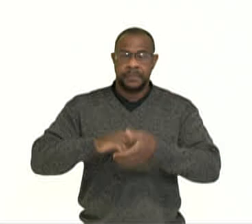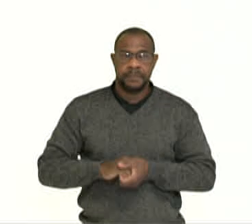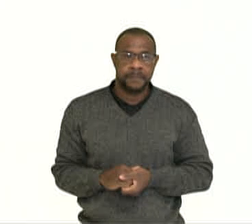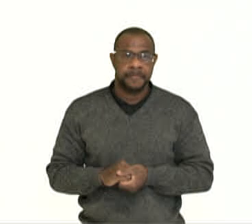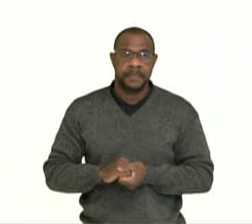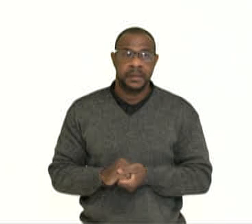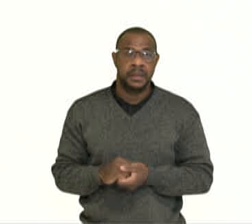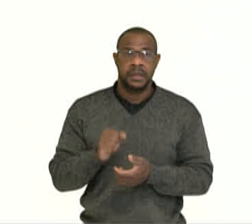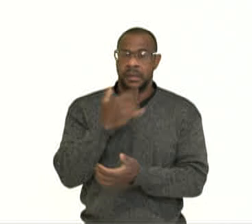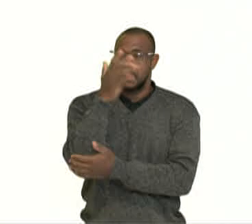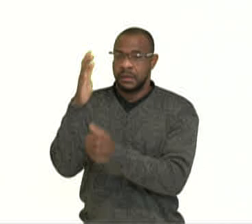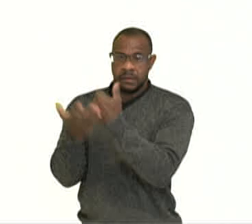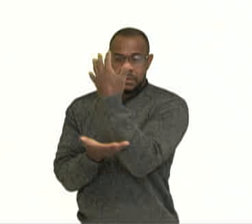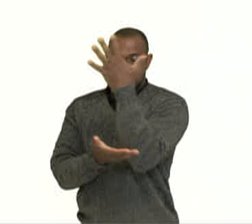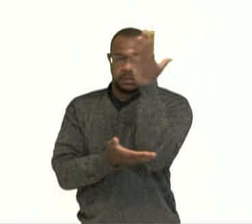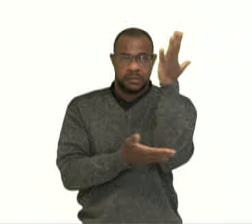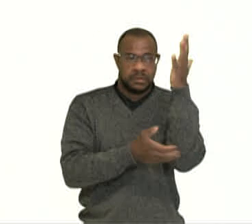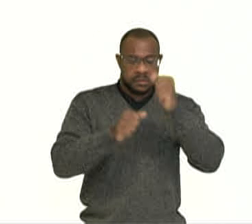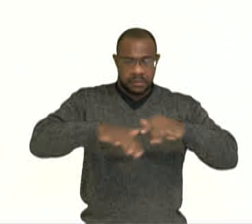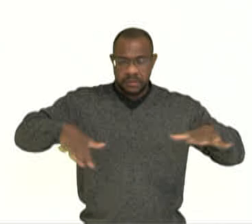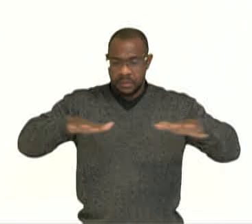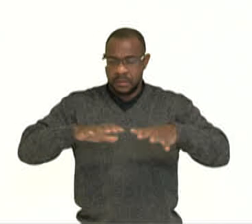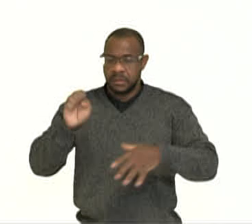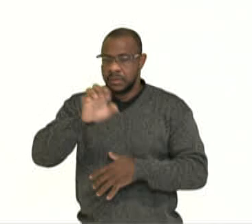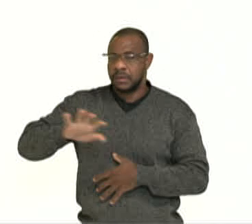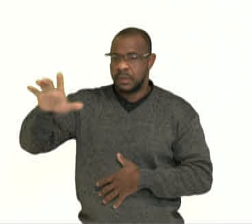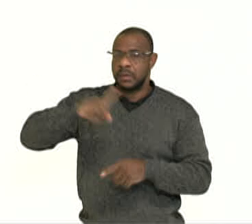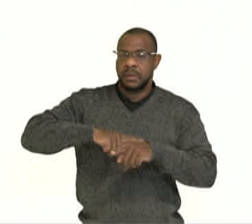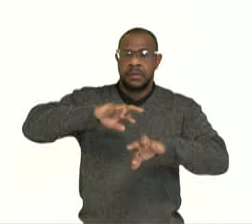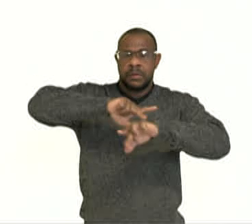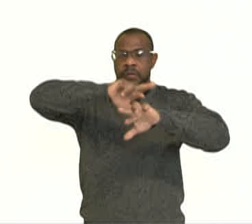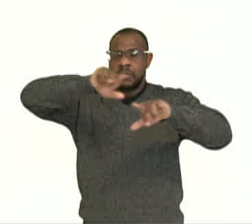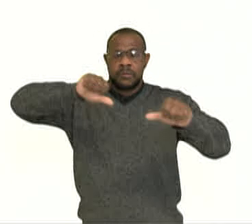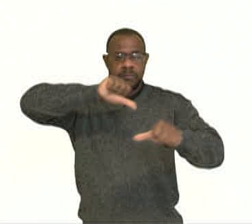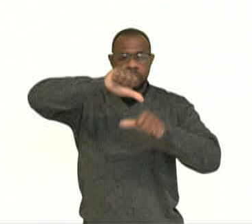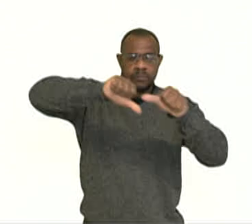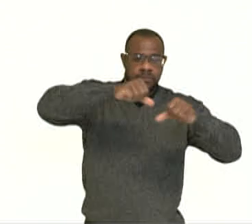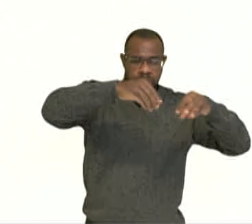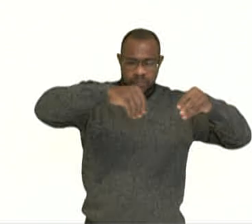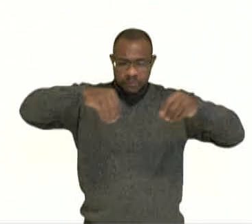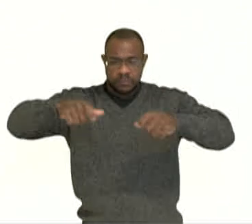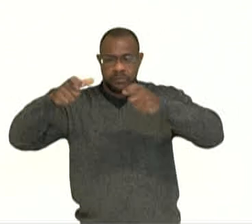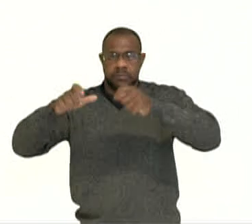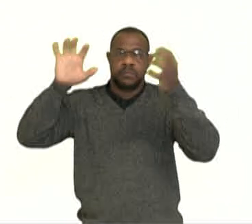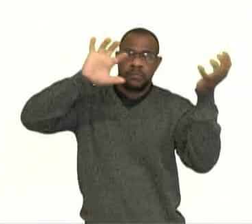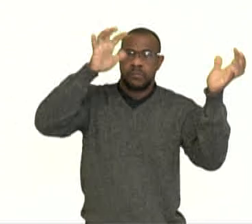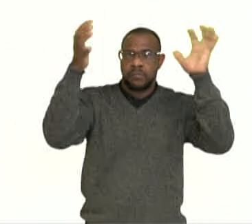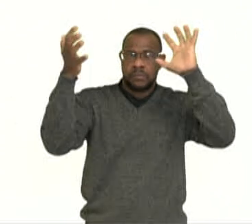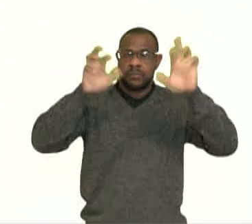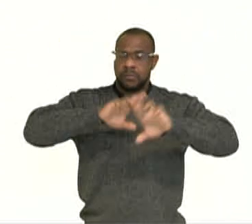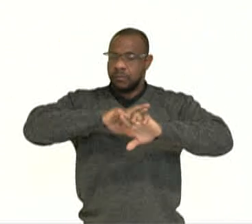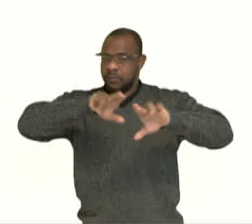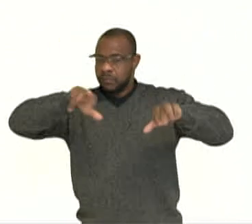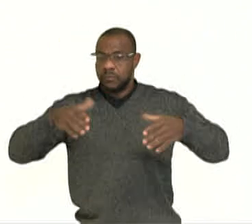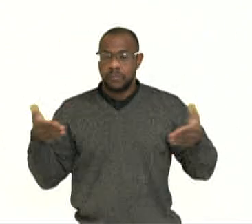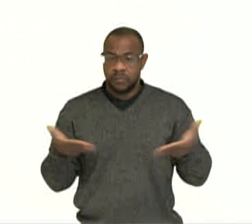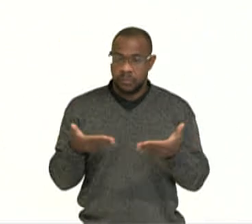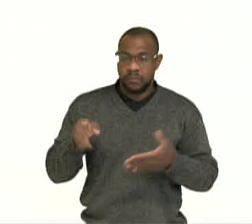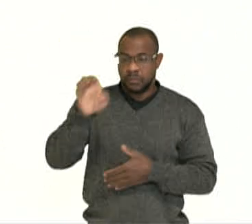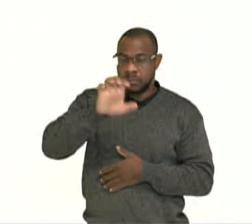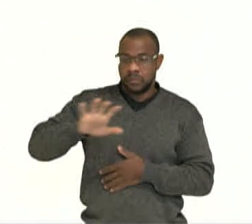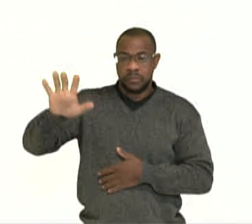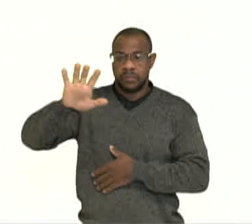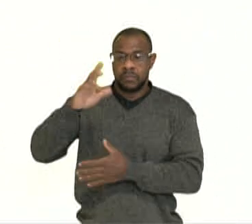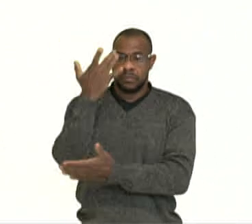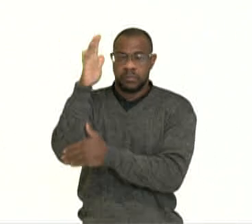A vegetação da Europa varia por conta dos diferentes tipos de solo e climas. Hoje, a vegetação europeia